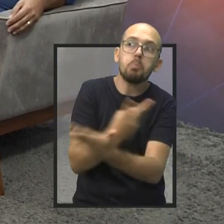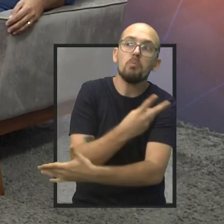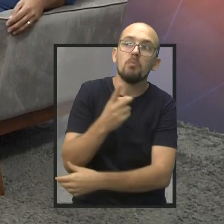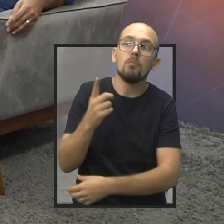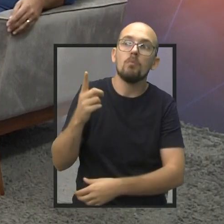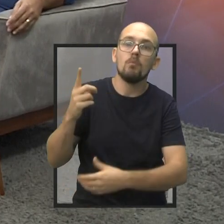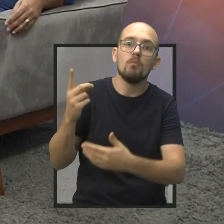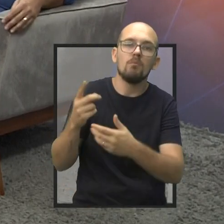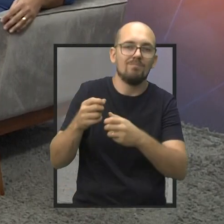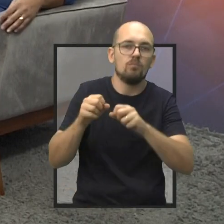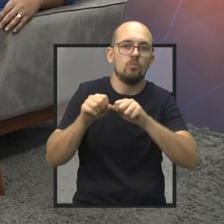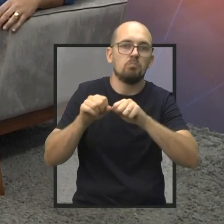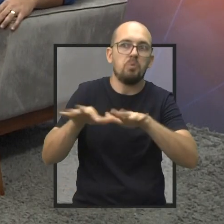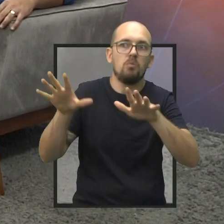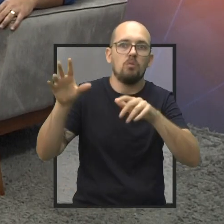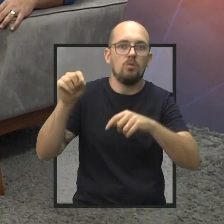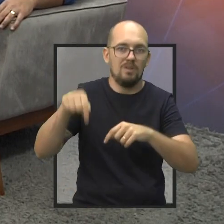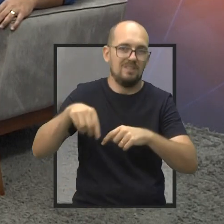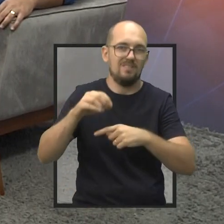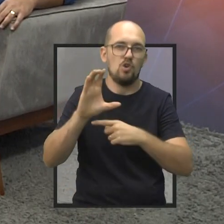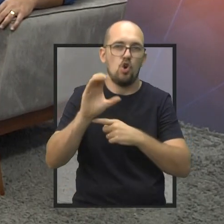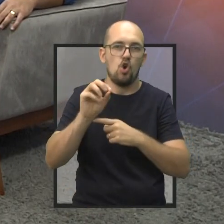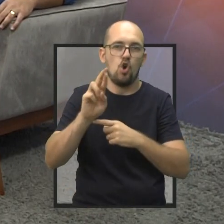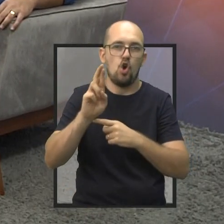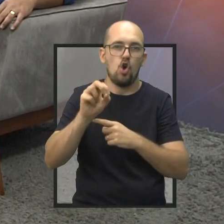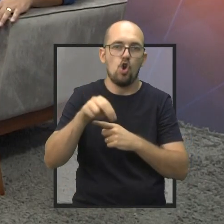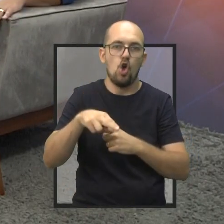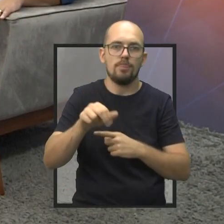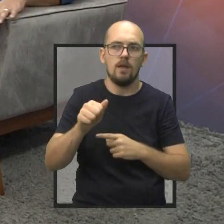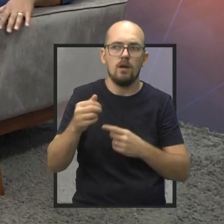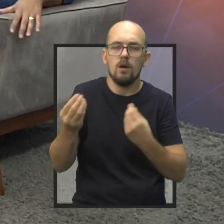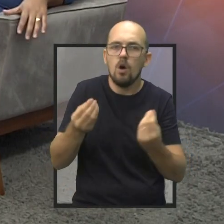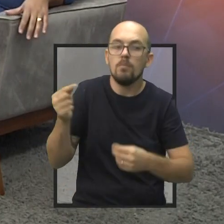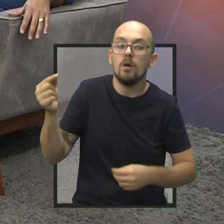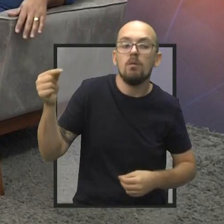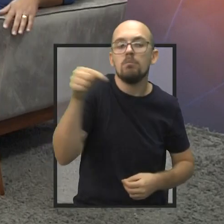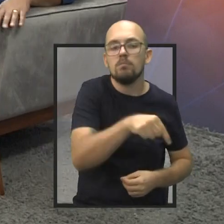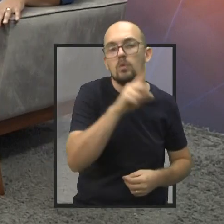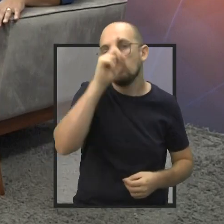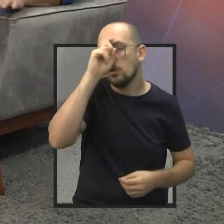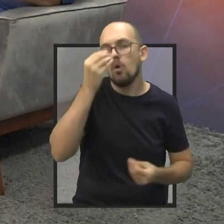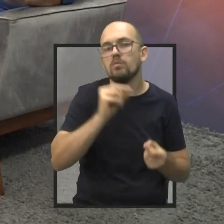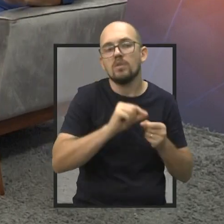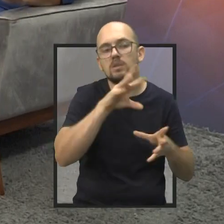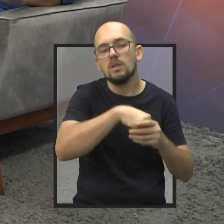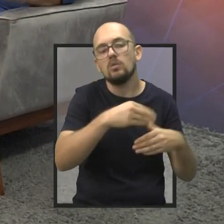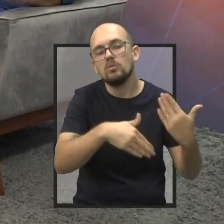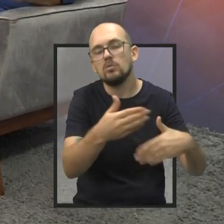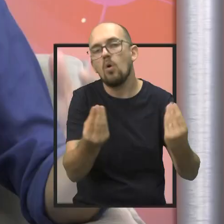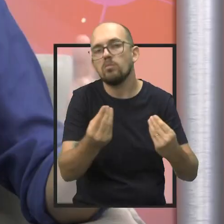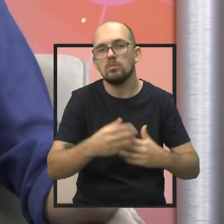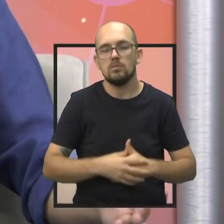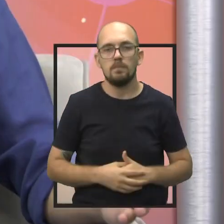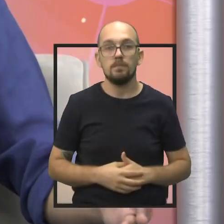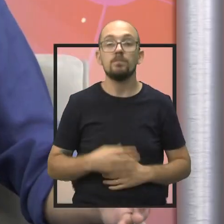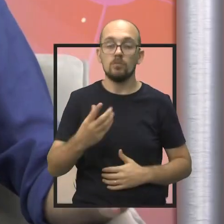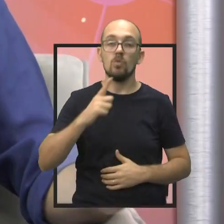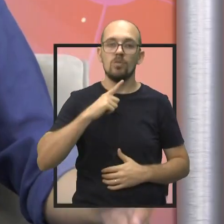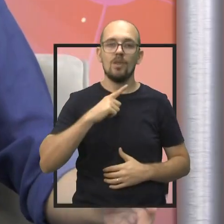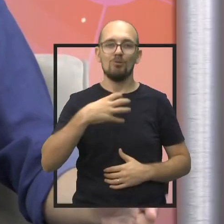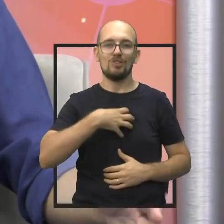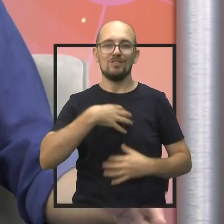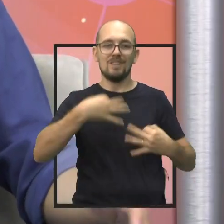surgir de suspeita de corona aqui na cidade, né? Como que deve ser conduzido caso isso aconteça? A gente tem um fluxograma